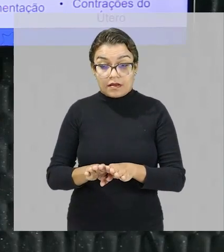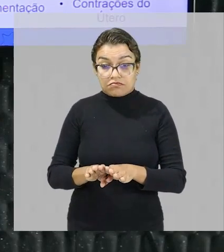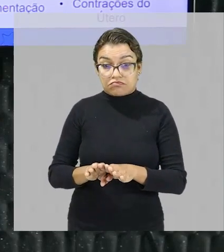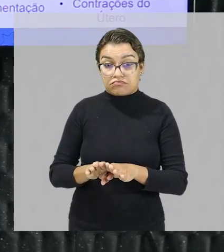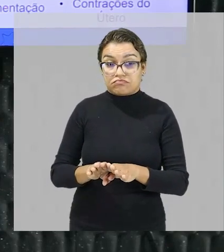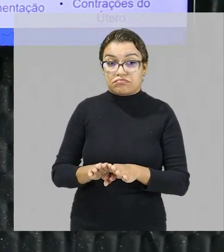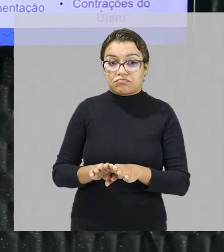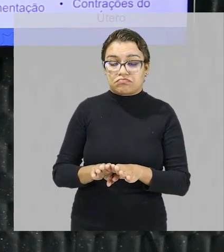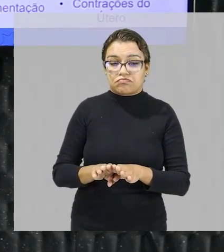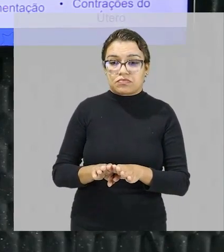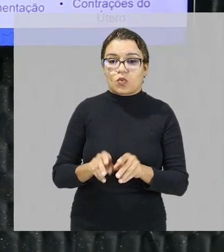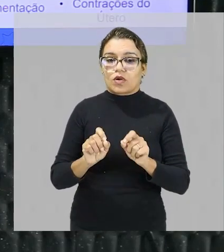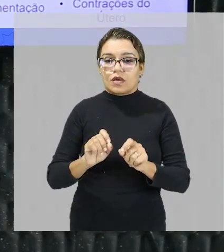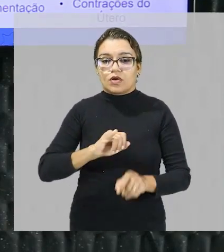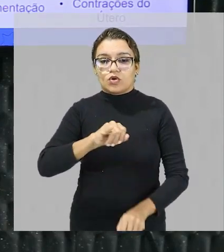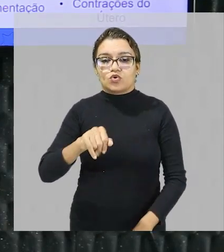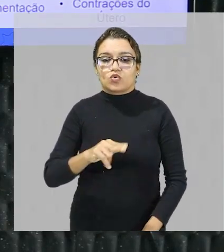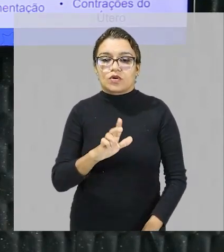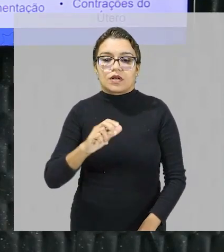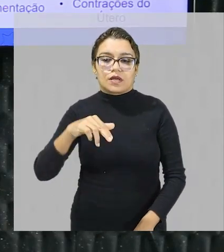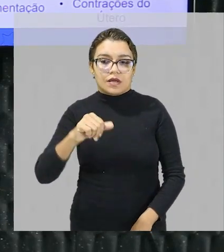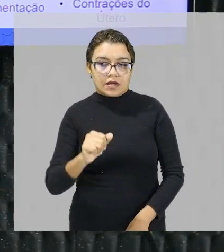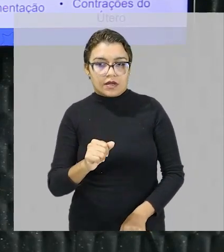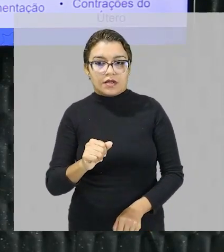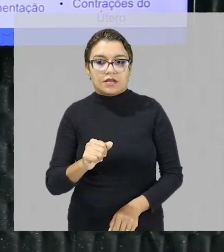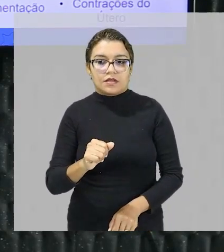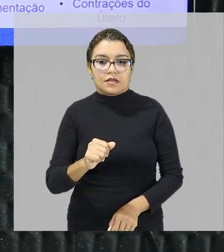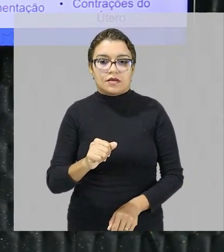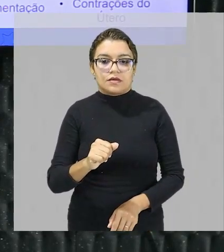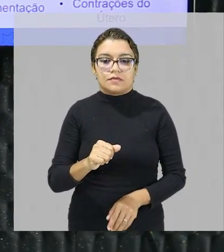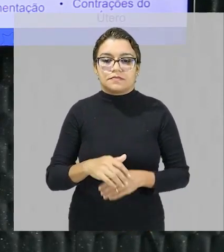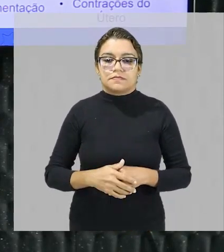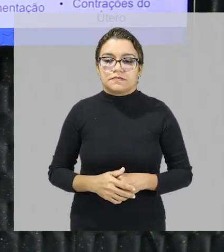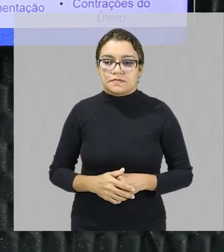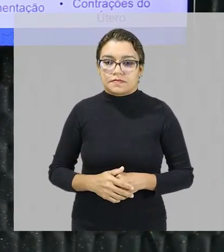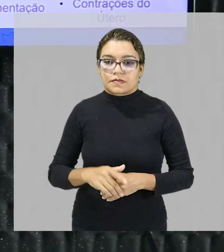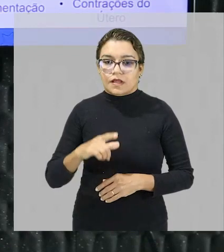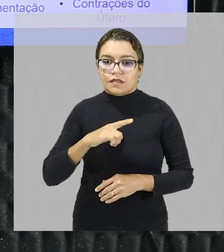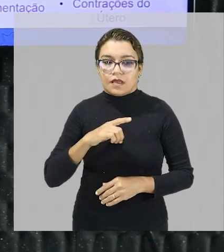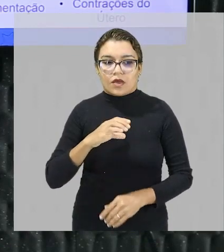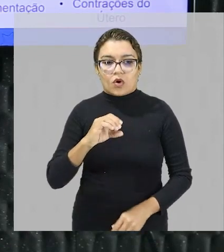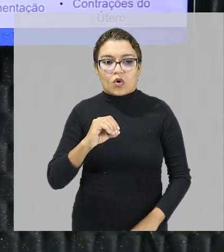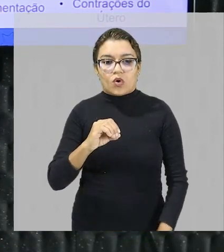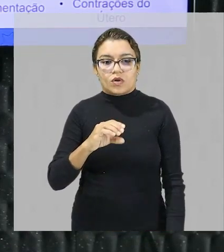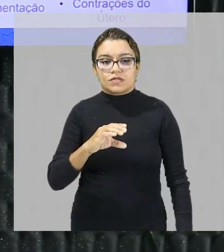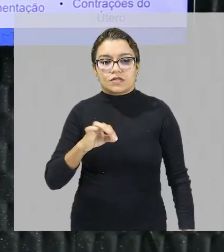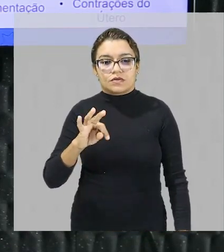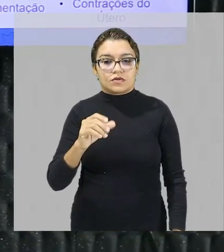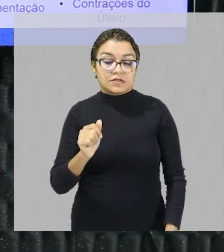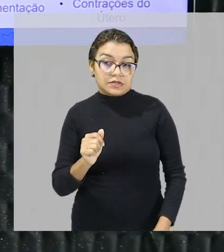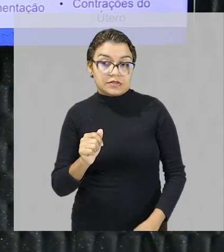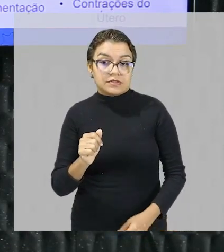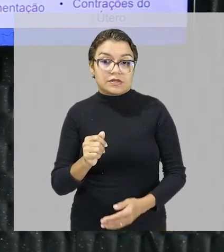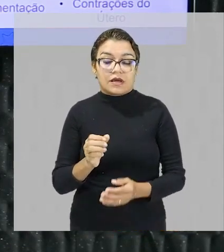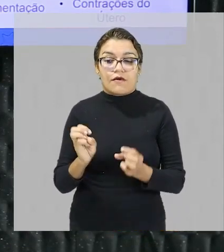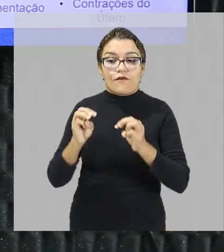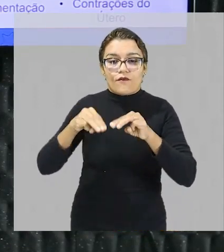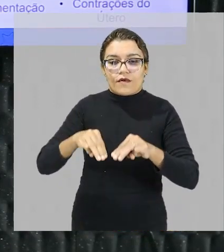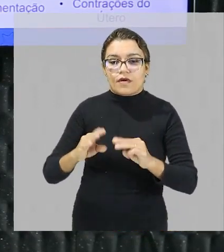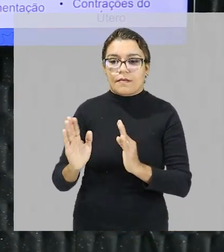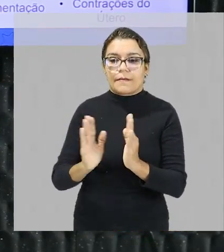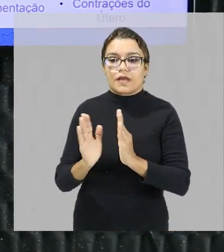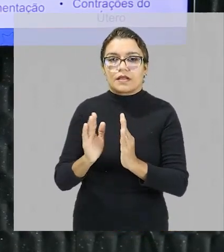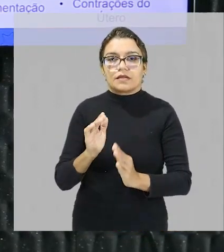Juliana, como os níveis aqui de ocitocina e de LH em Juliana estão baixos, ela está no final do seu